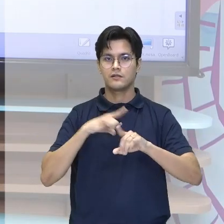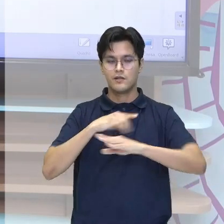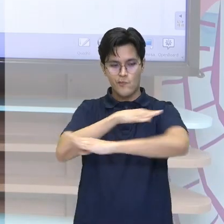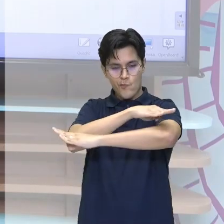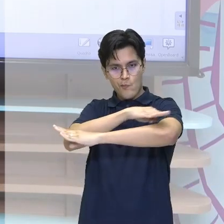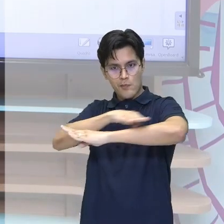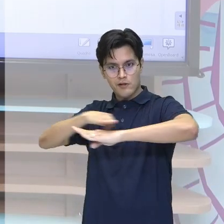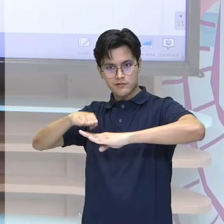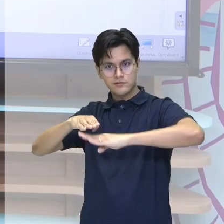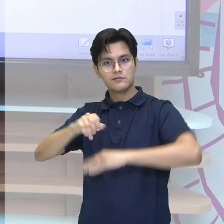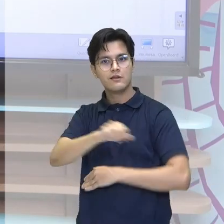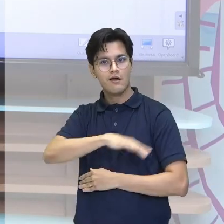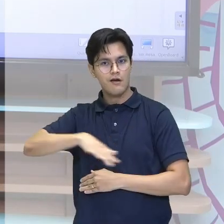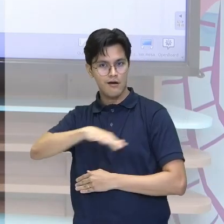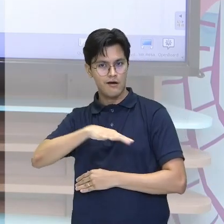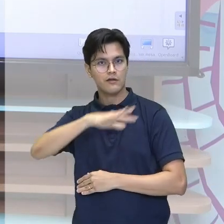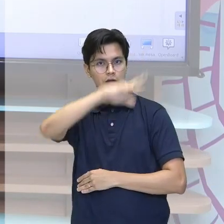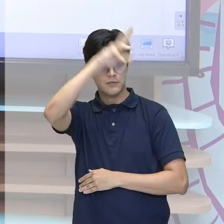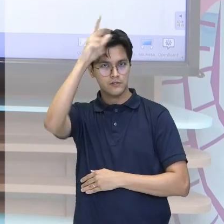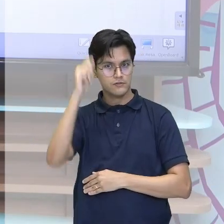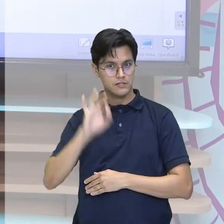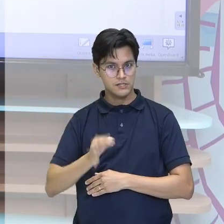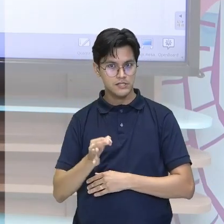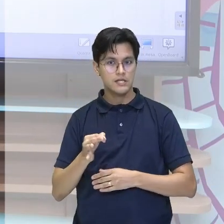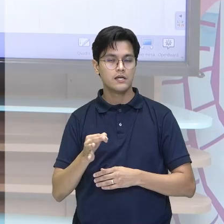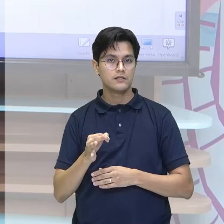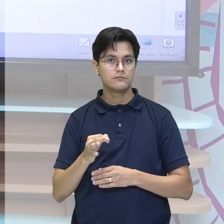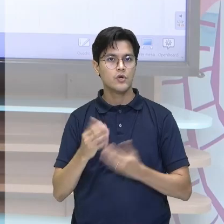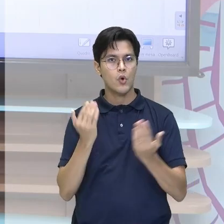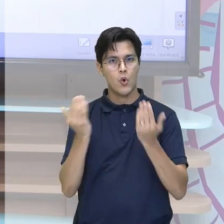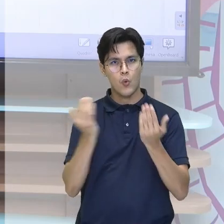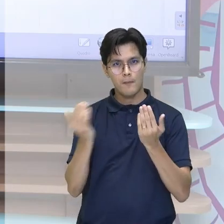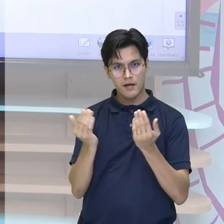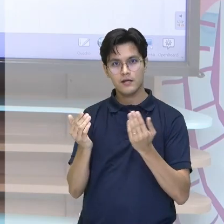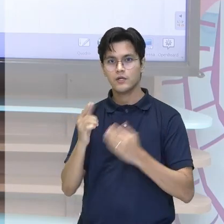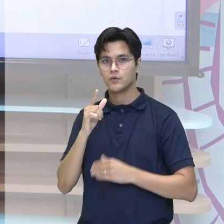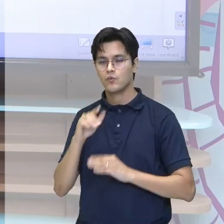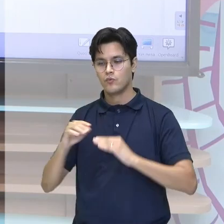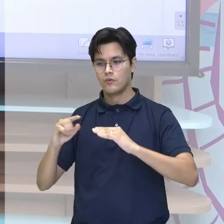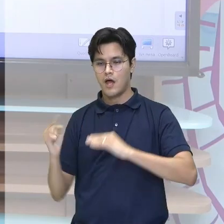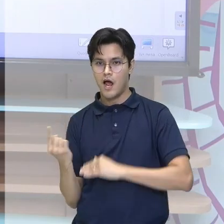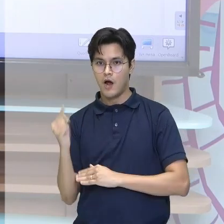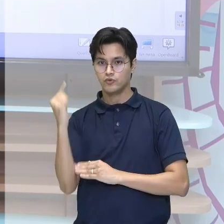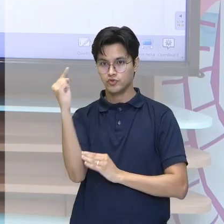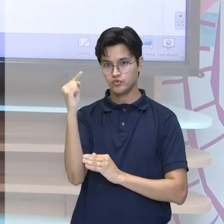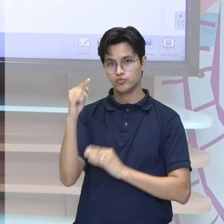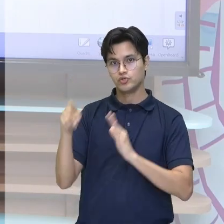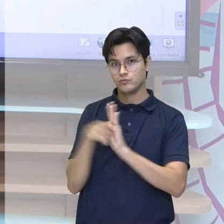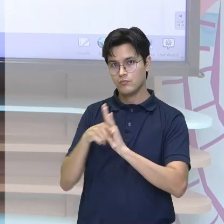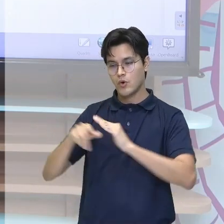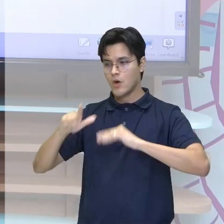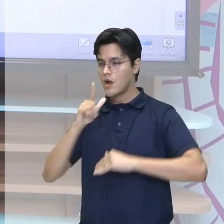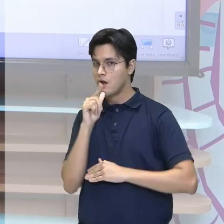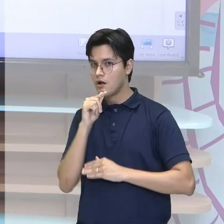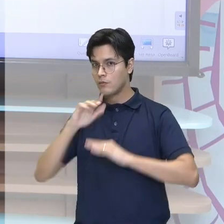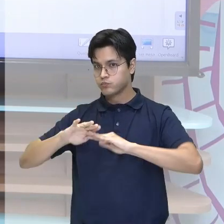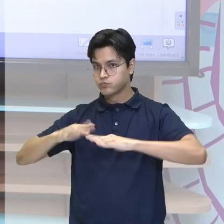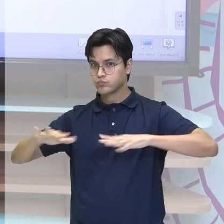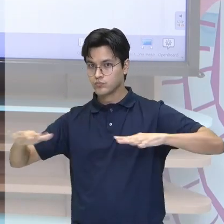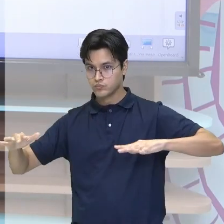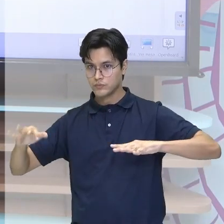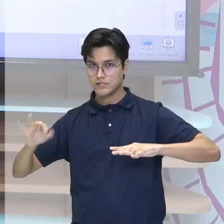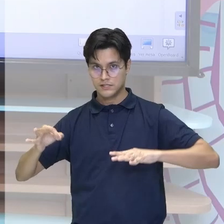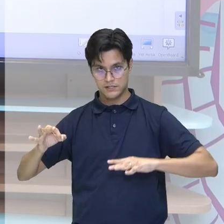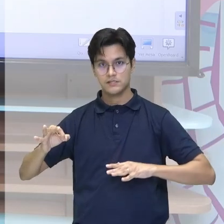com relação ao nível do mar, tá bom? Que está a 0 metro. E aí a gente vai observar em cada uma